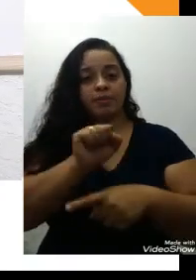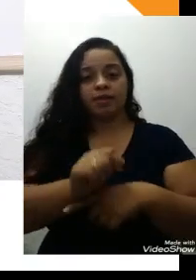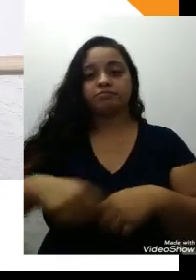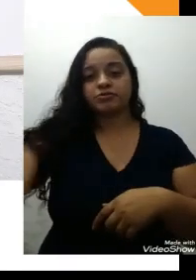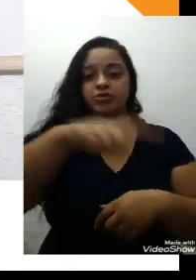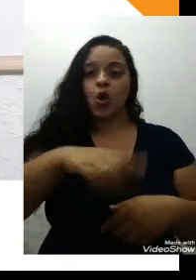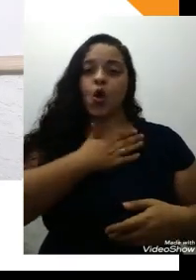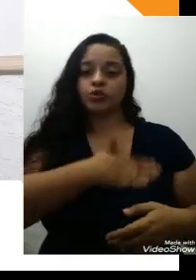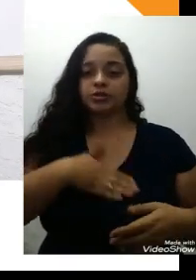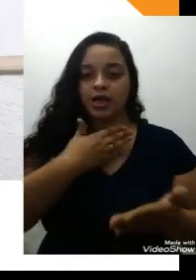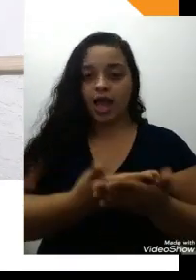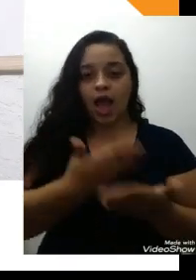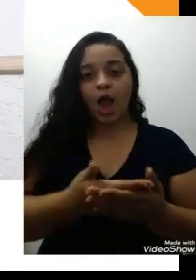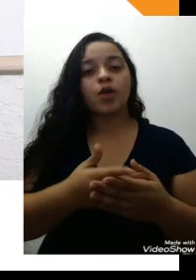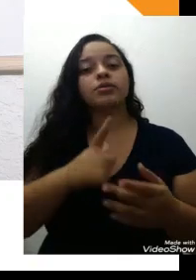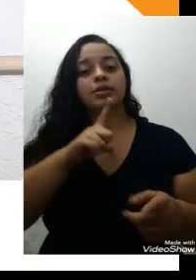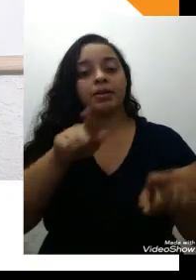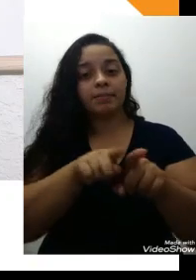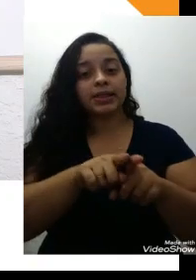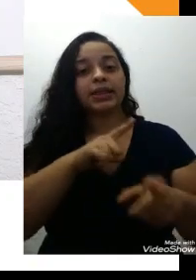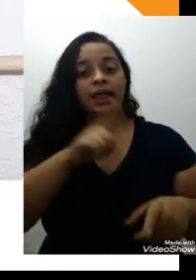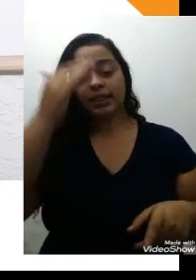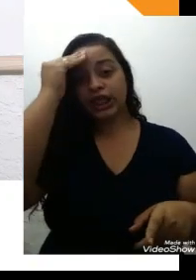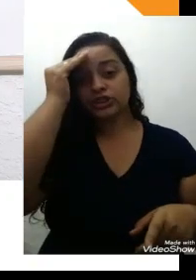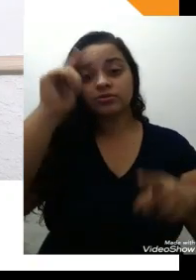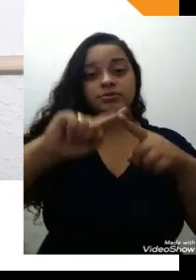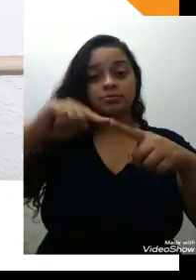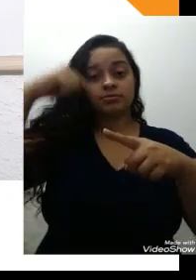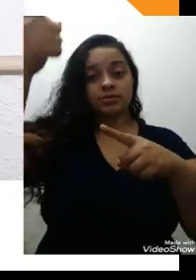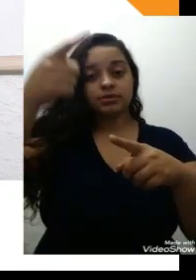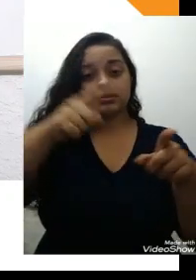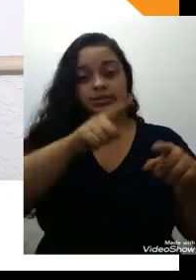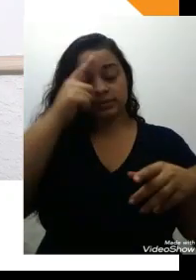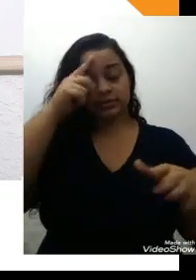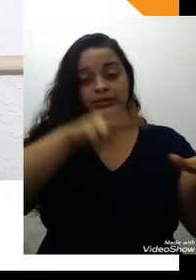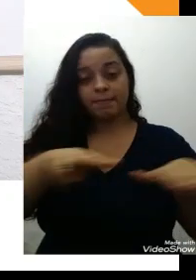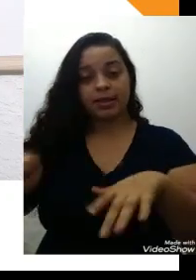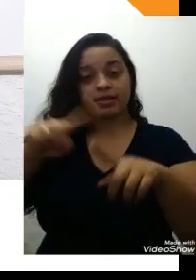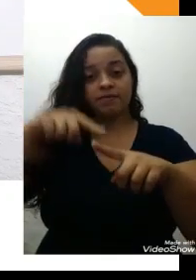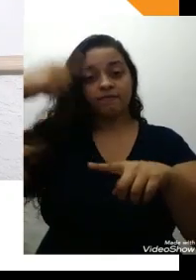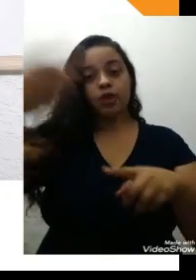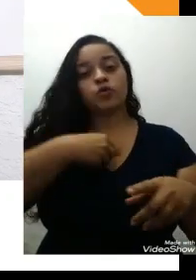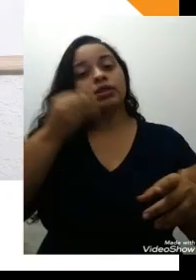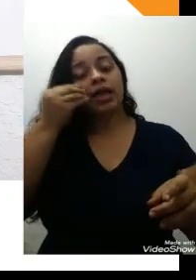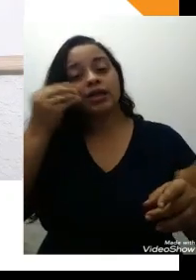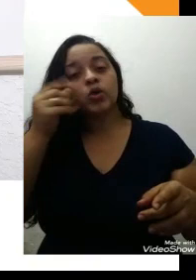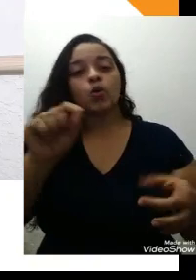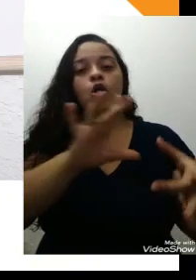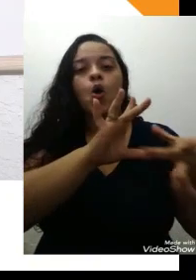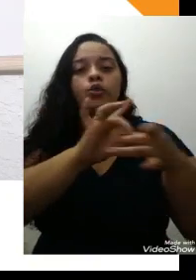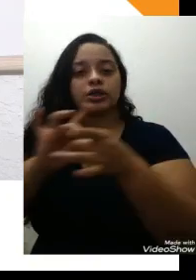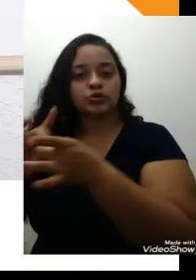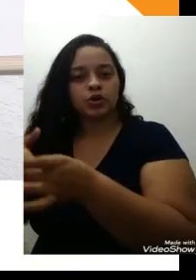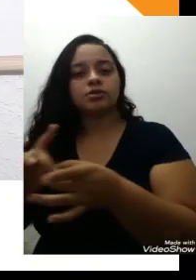que vocês tenham gostado da aula, tenham entendido. Semana que vem eu volto com contextualização, ok? Se tiverem